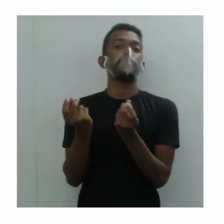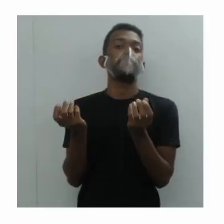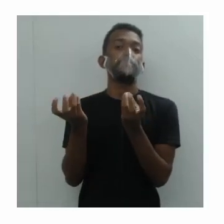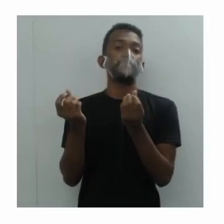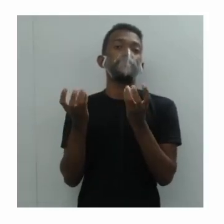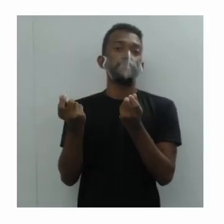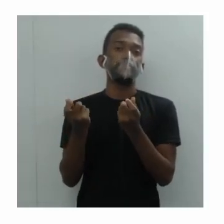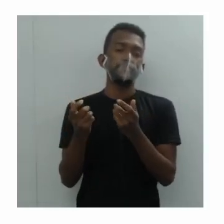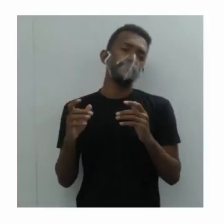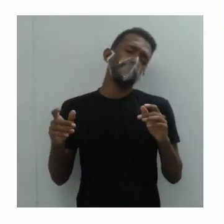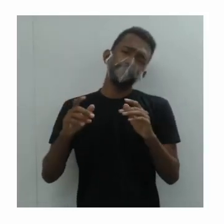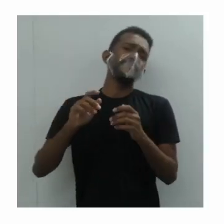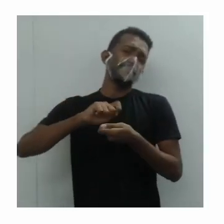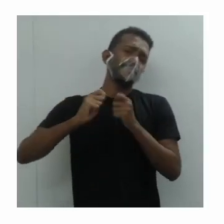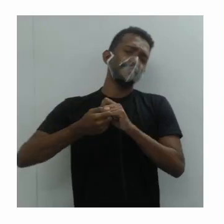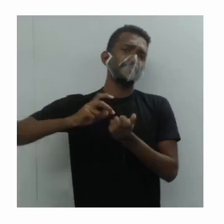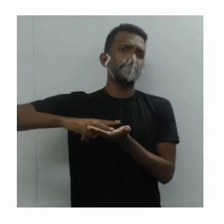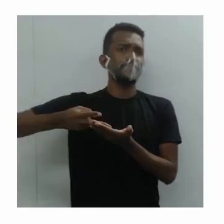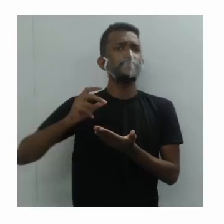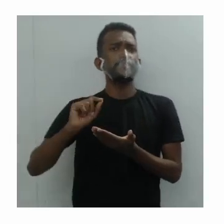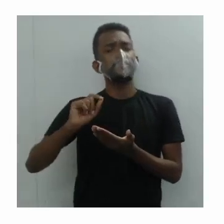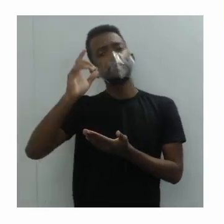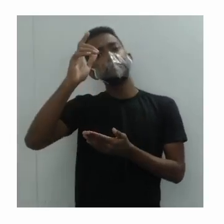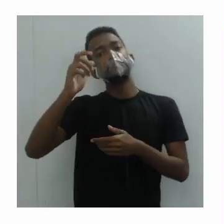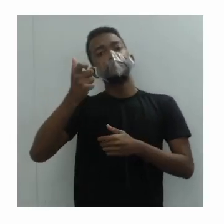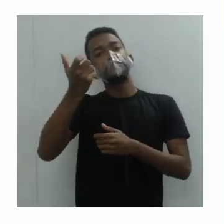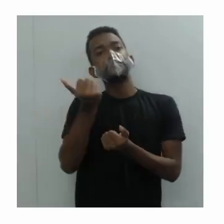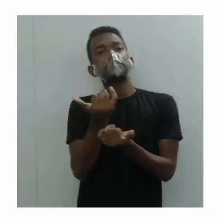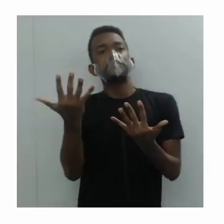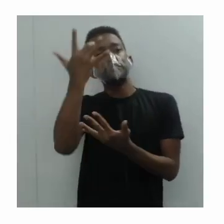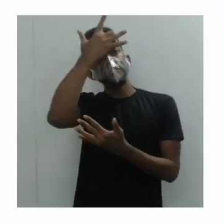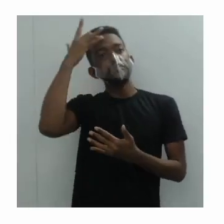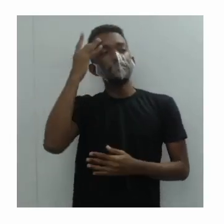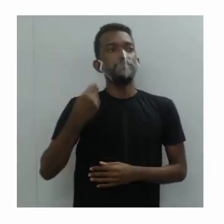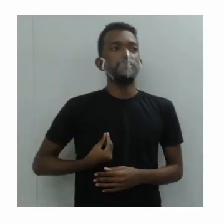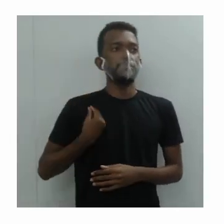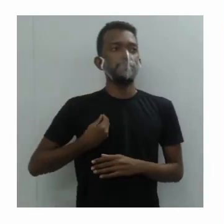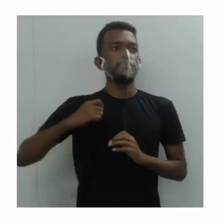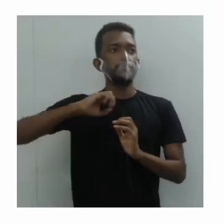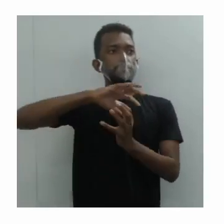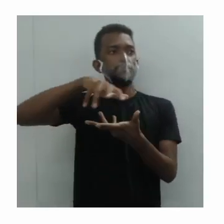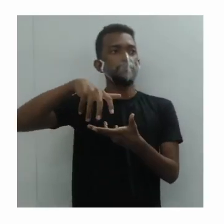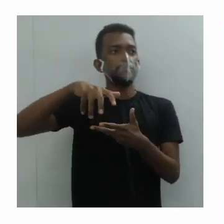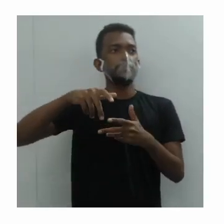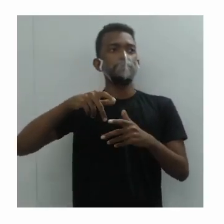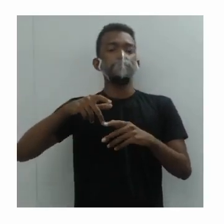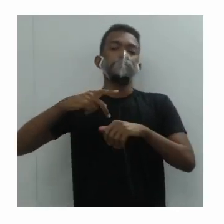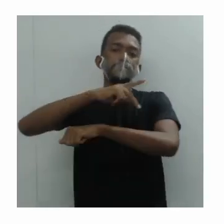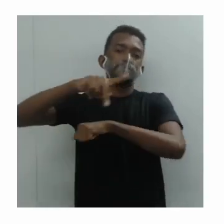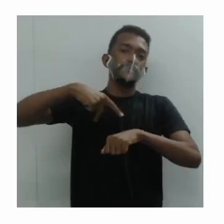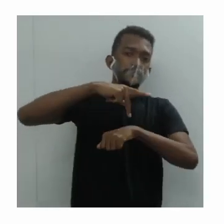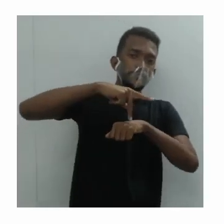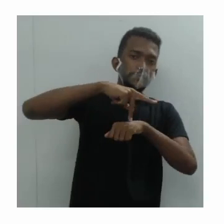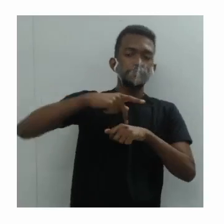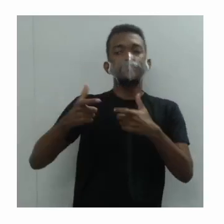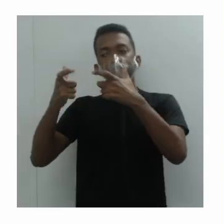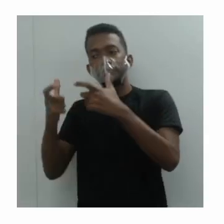Vamos traduzir isso? Quantas pessoas existem no mundo, num país, num